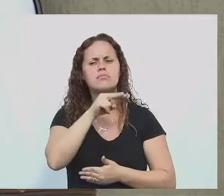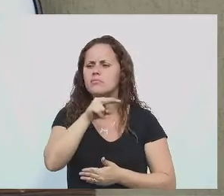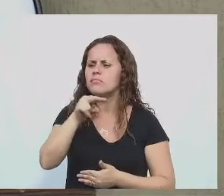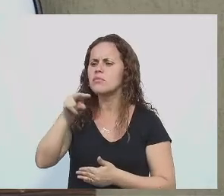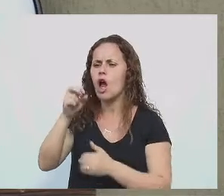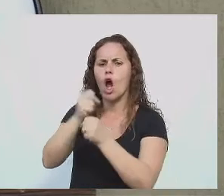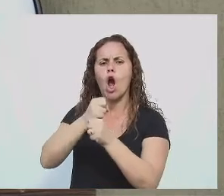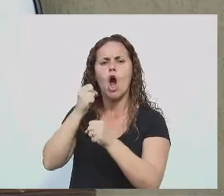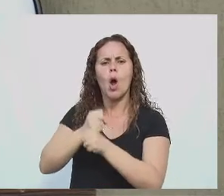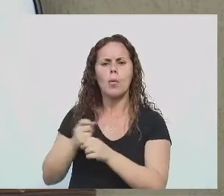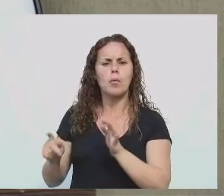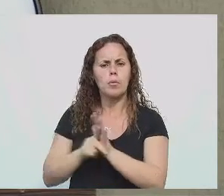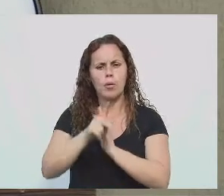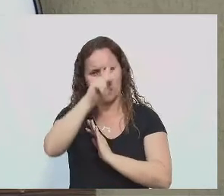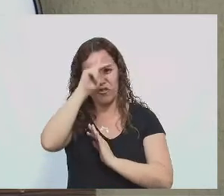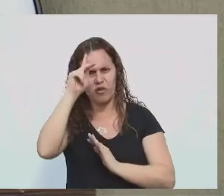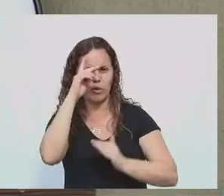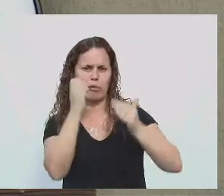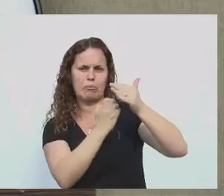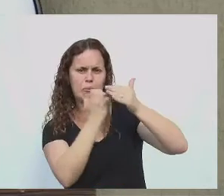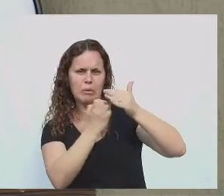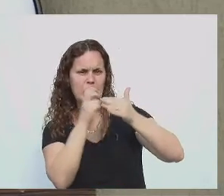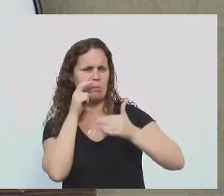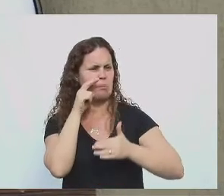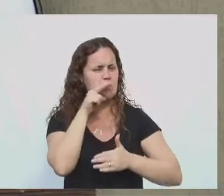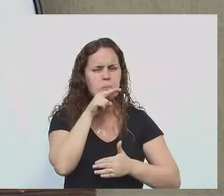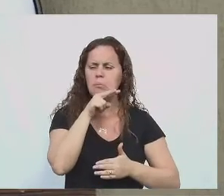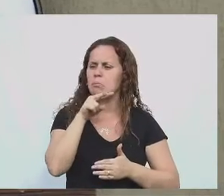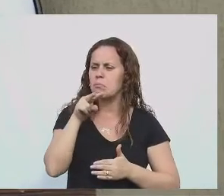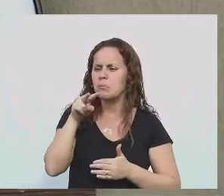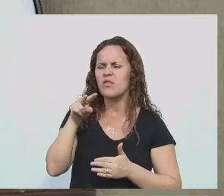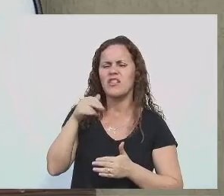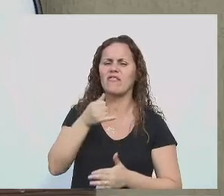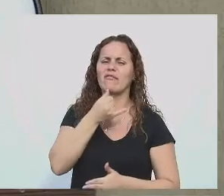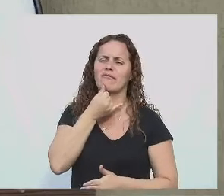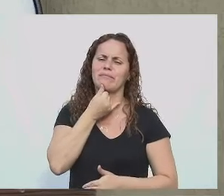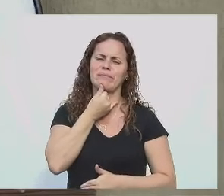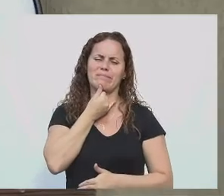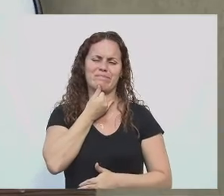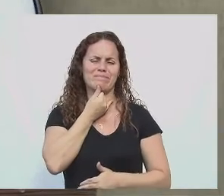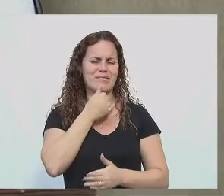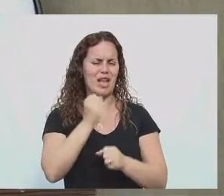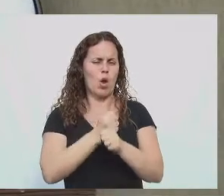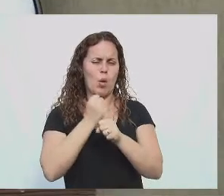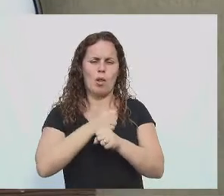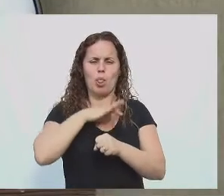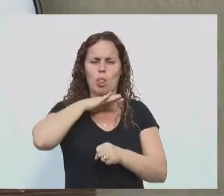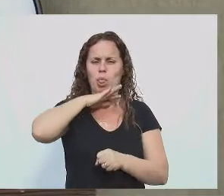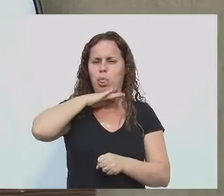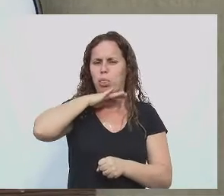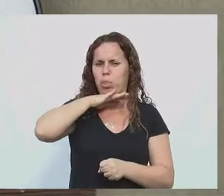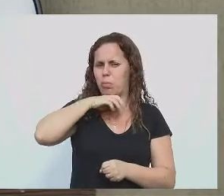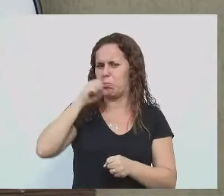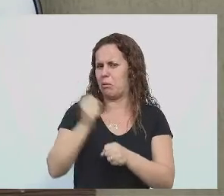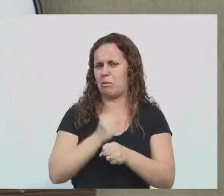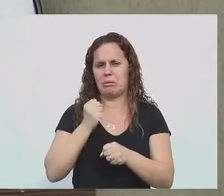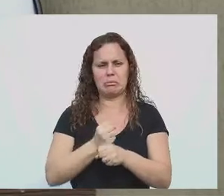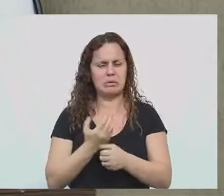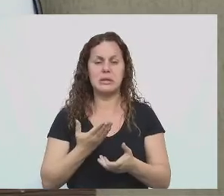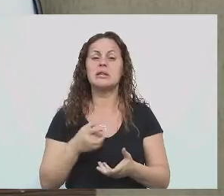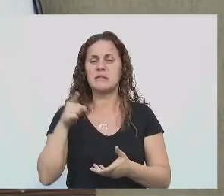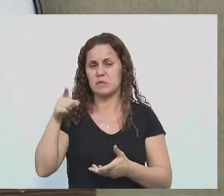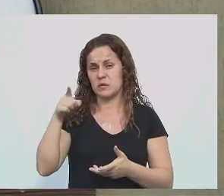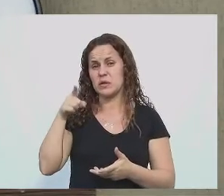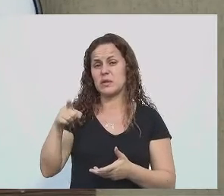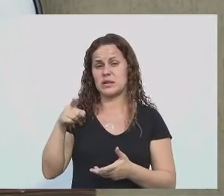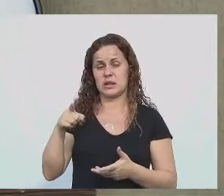pela prefeitura e outras empresas aí. Infelizmente, são obras muito mal feitas. Essa cobrança que você está fazendo